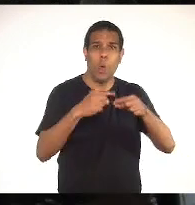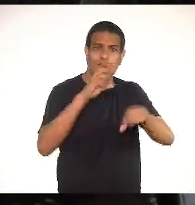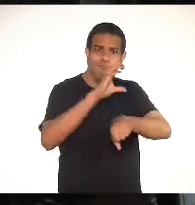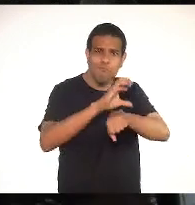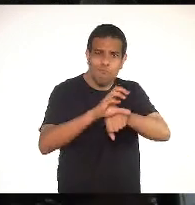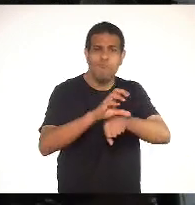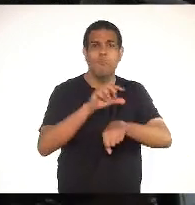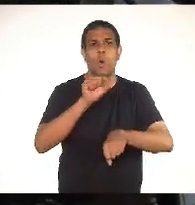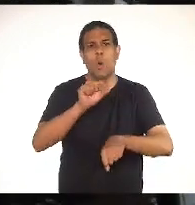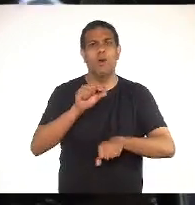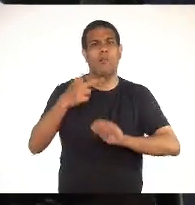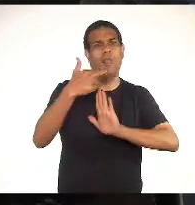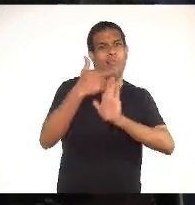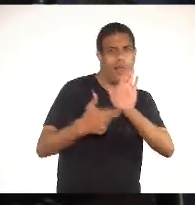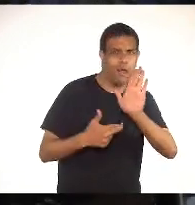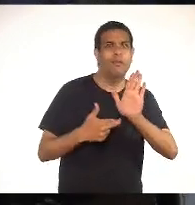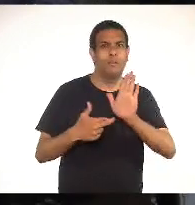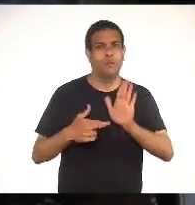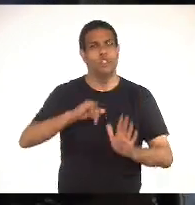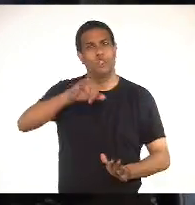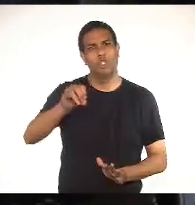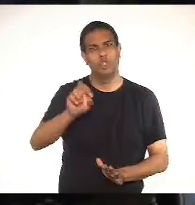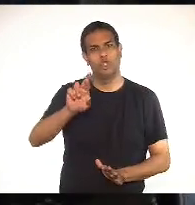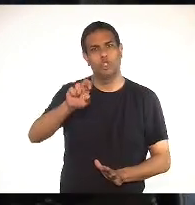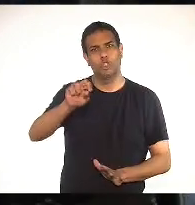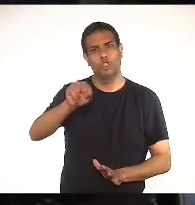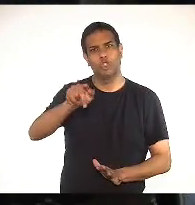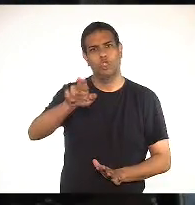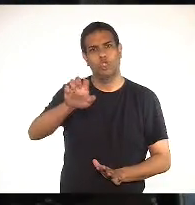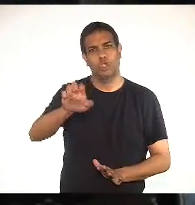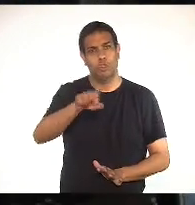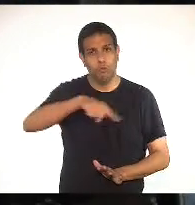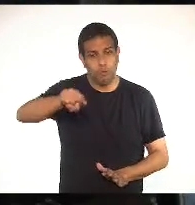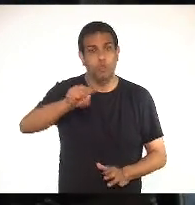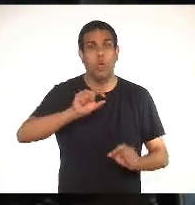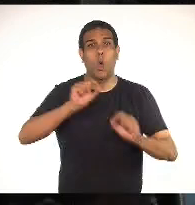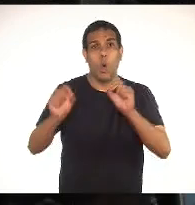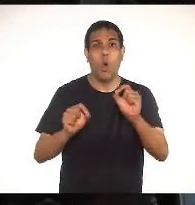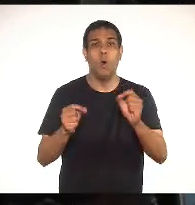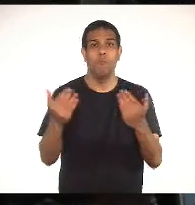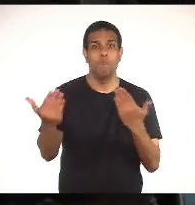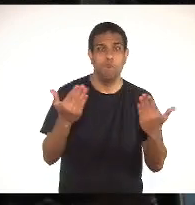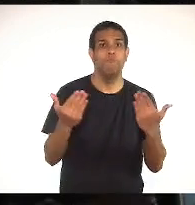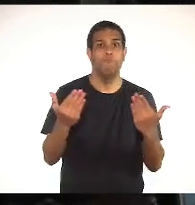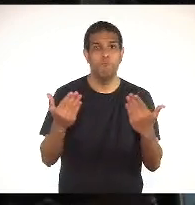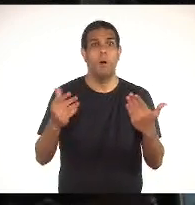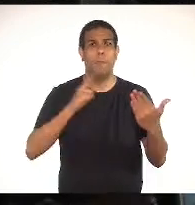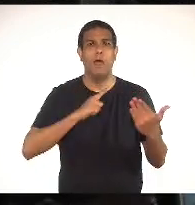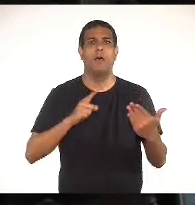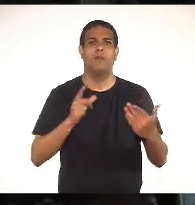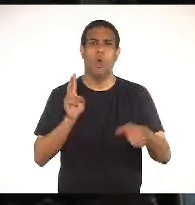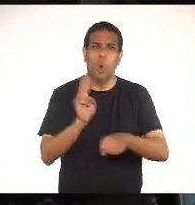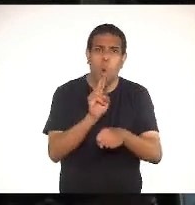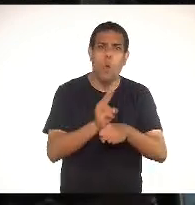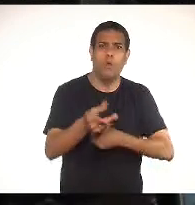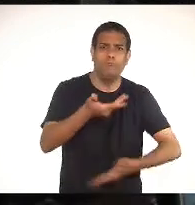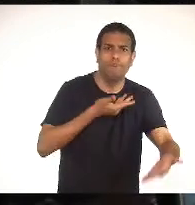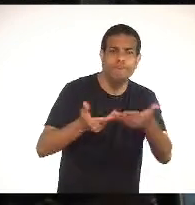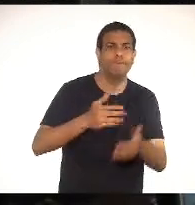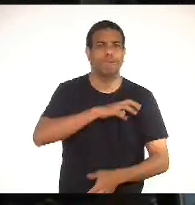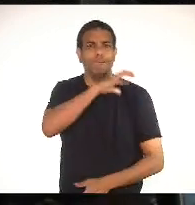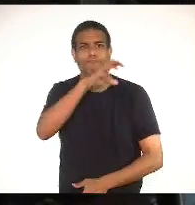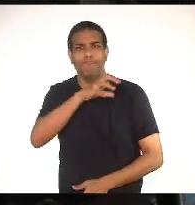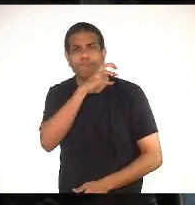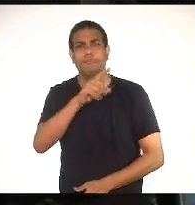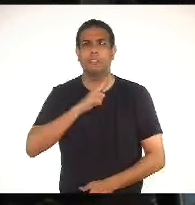Constitucionalidade. Relator, deputado Jorge Felipe Neto. Pendendo de pareceres das comissões de Defesa e Proteção dos Animais, de Educação